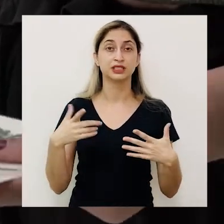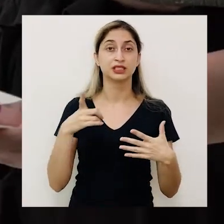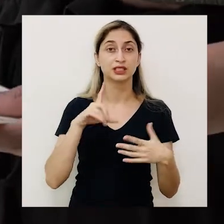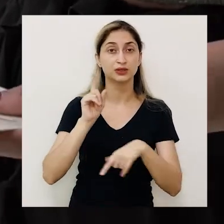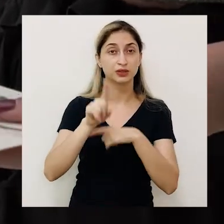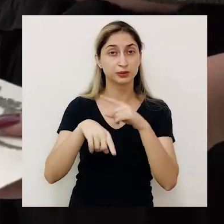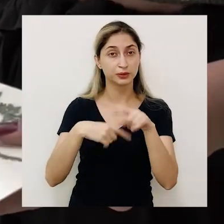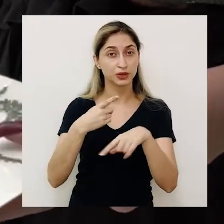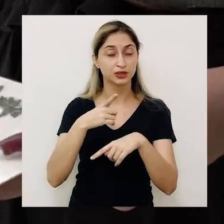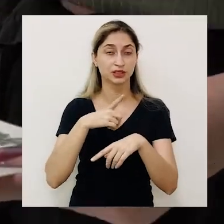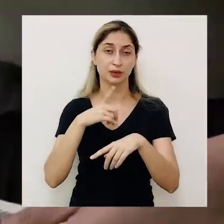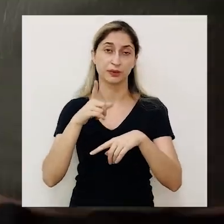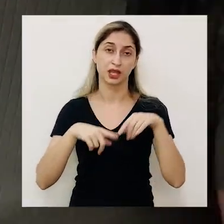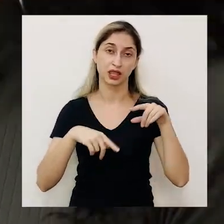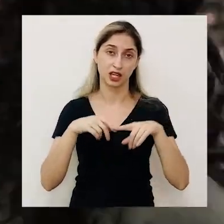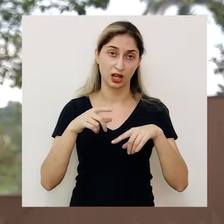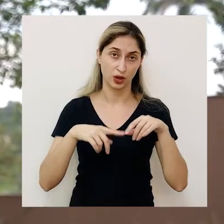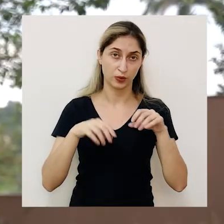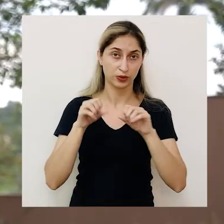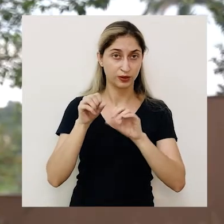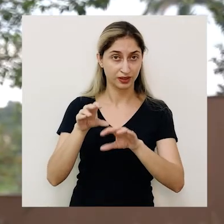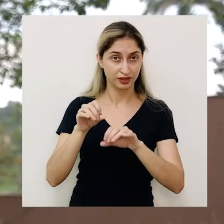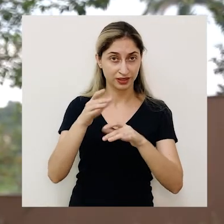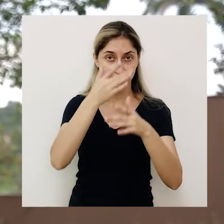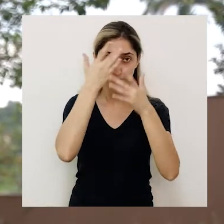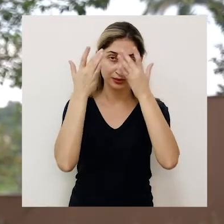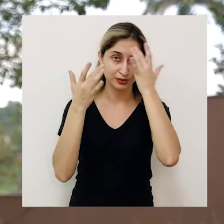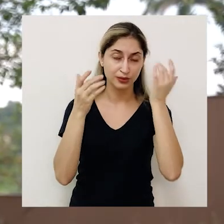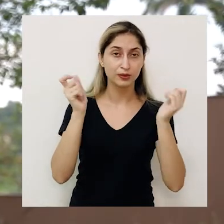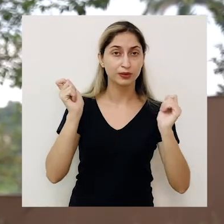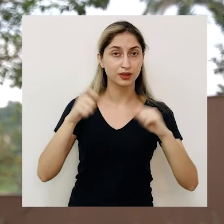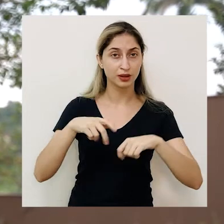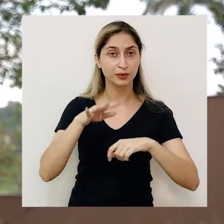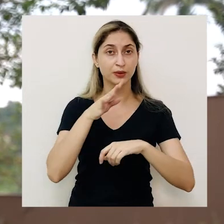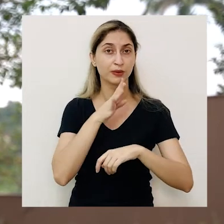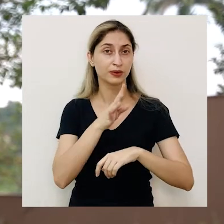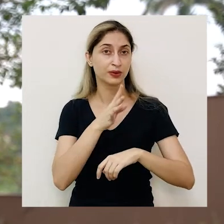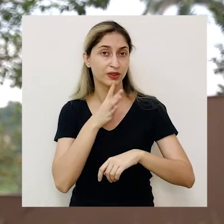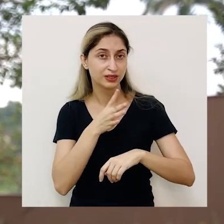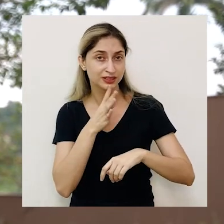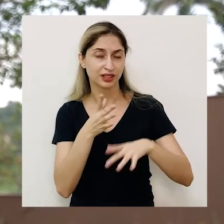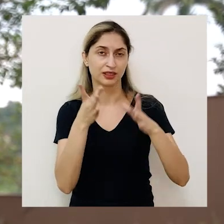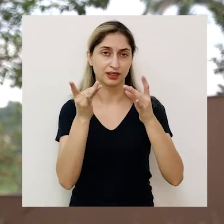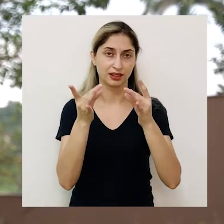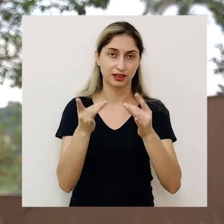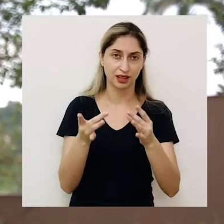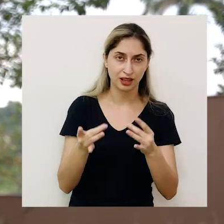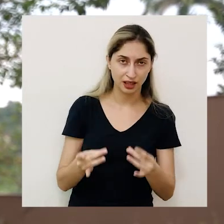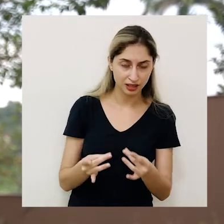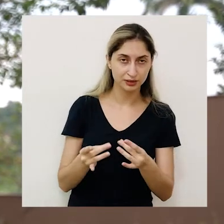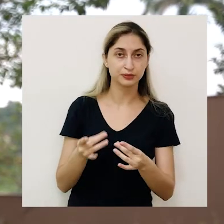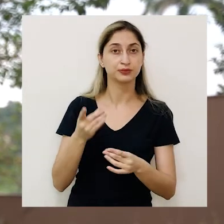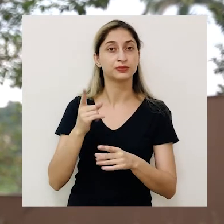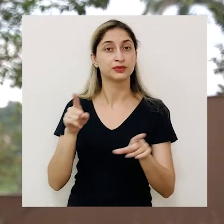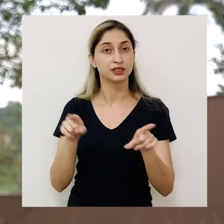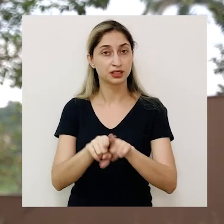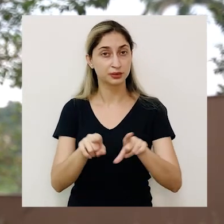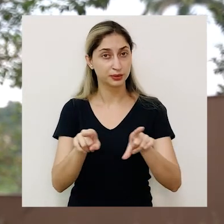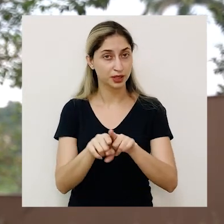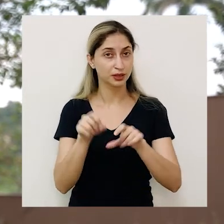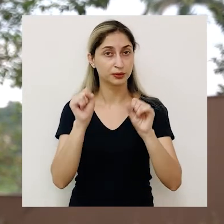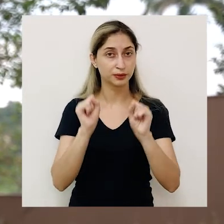esse material vai culminar num material educativo, onde as pessoas vão ter oportunidade de conhecer, né, os detalhes